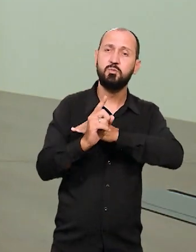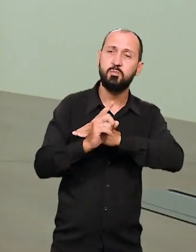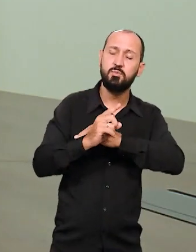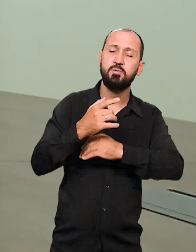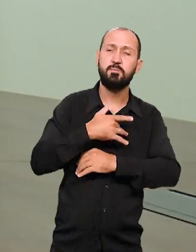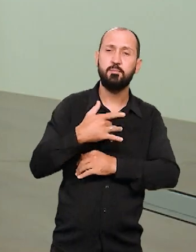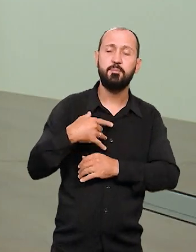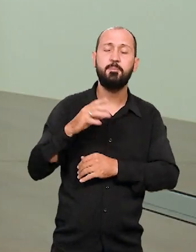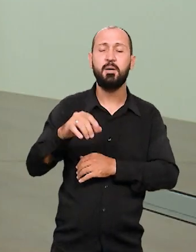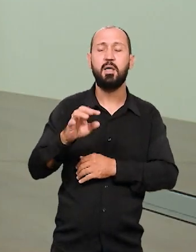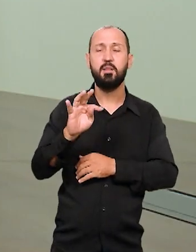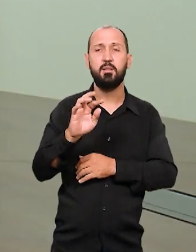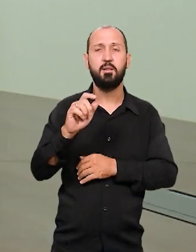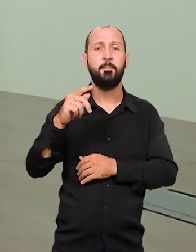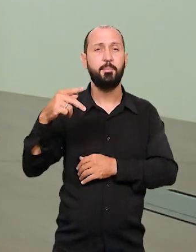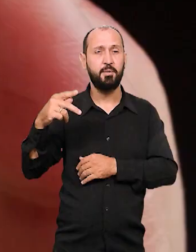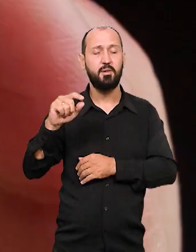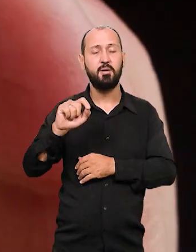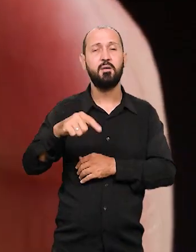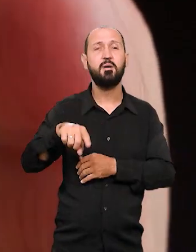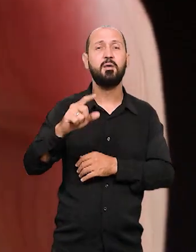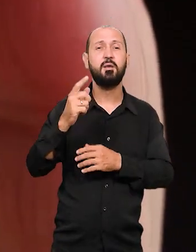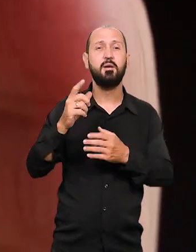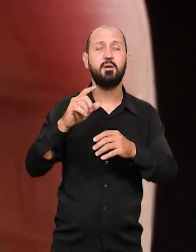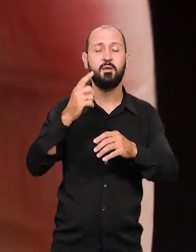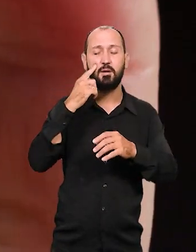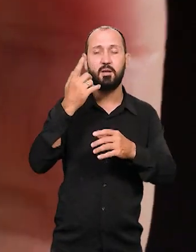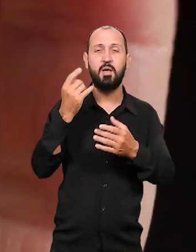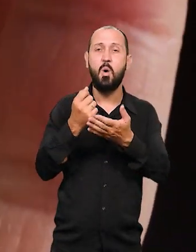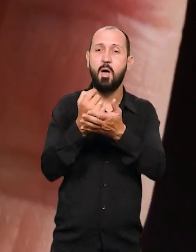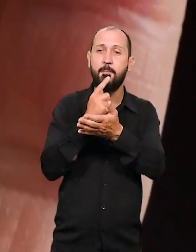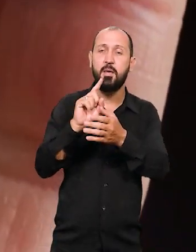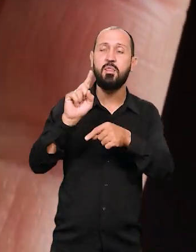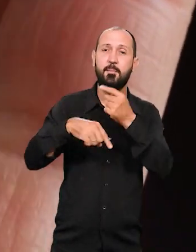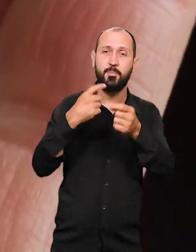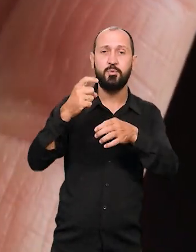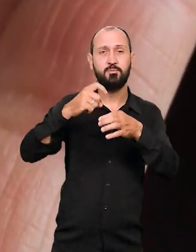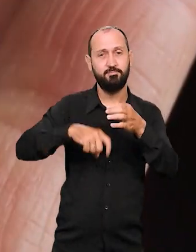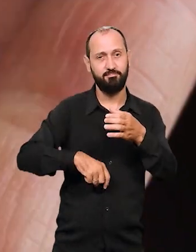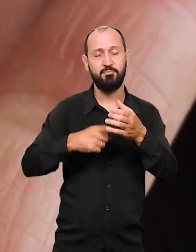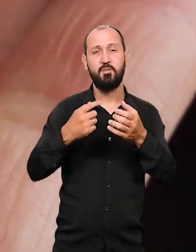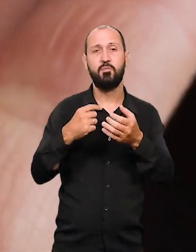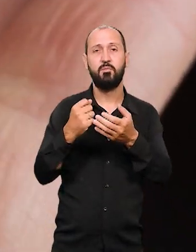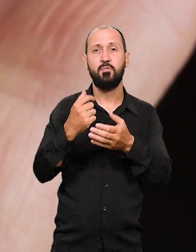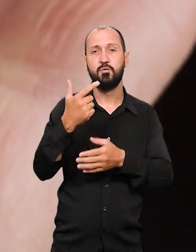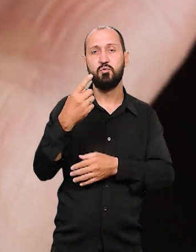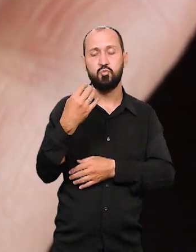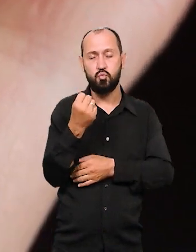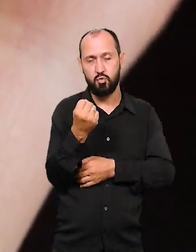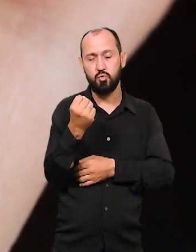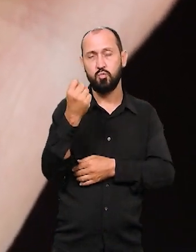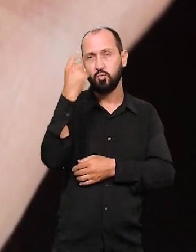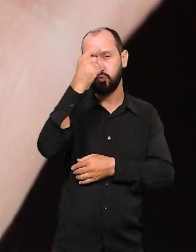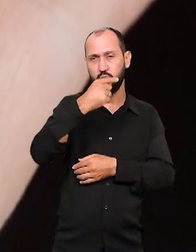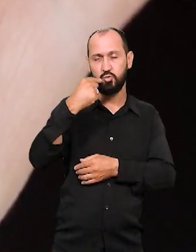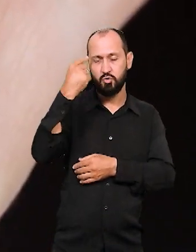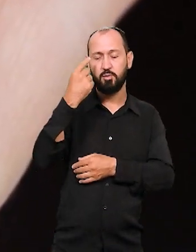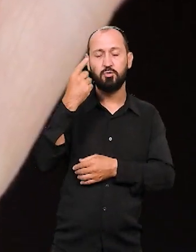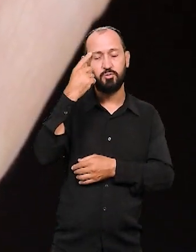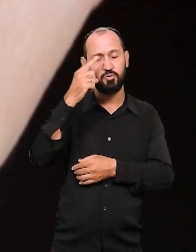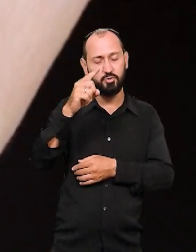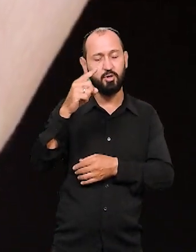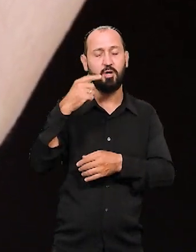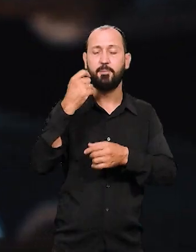serviço de saúde e buscar a PEP, que é a profilaxia pós-exposição. Eu vou tomar 28 dias